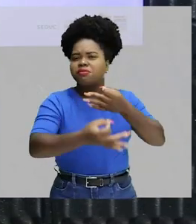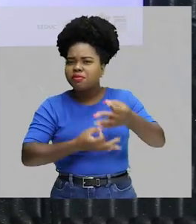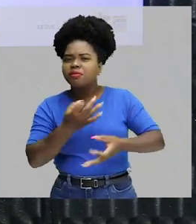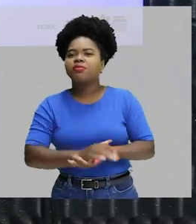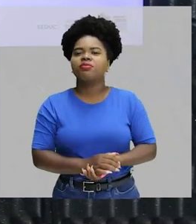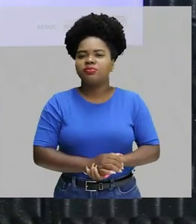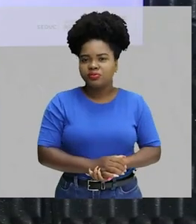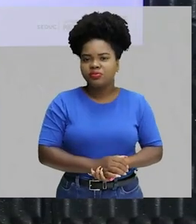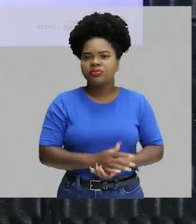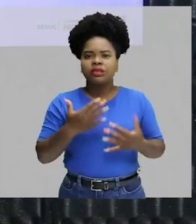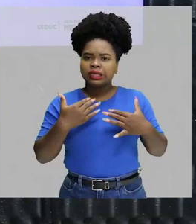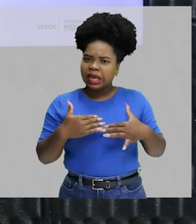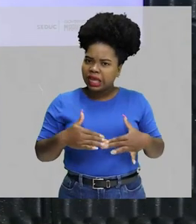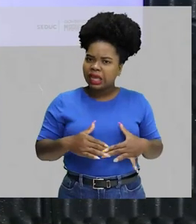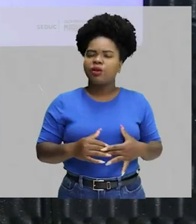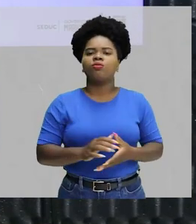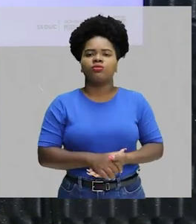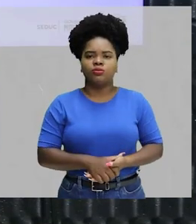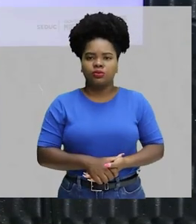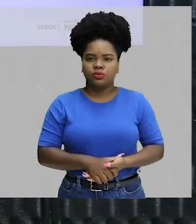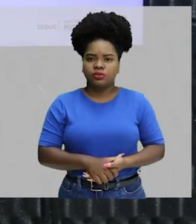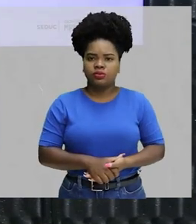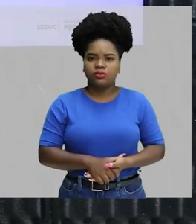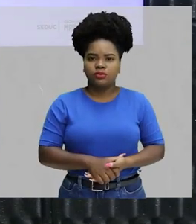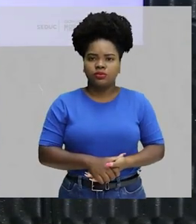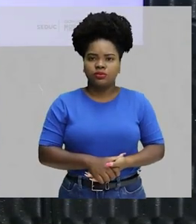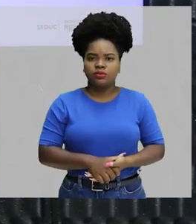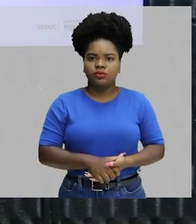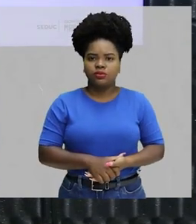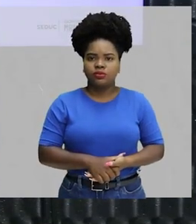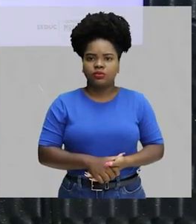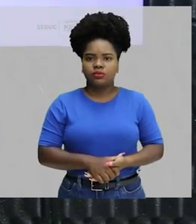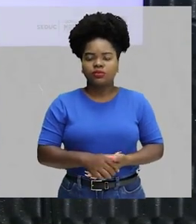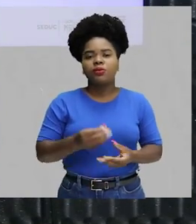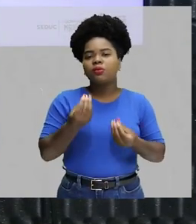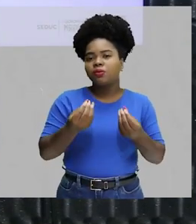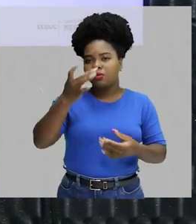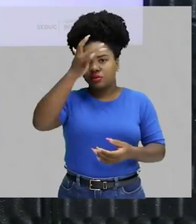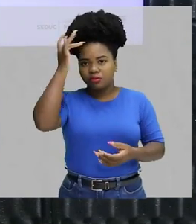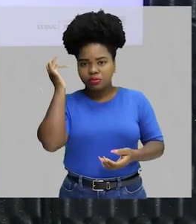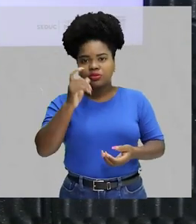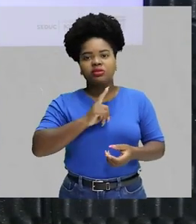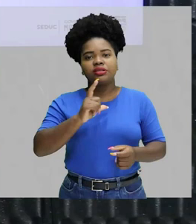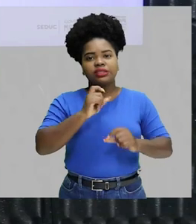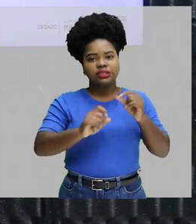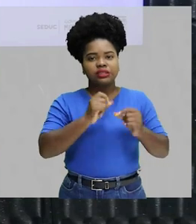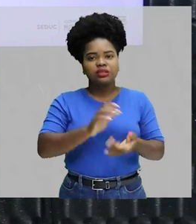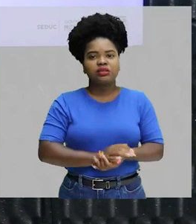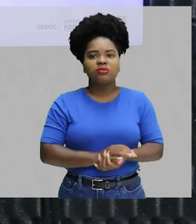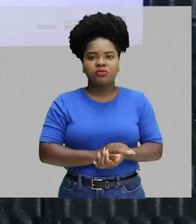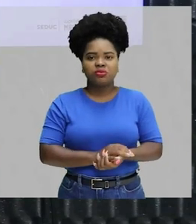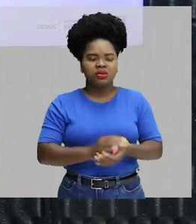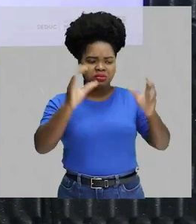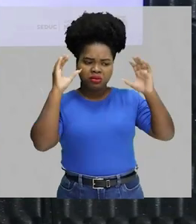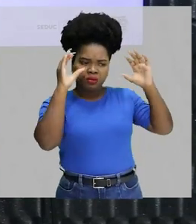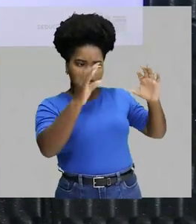maravilhosa que eu fico até comovida para não dizer outra coisa estou sendo irônica como as pessoas têm mania de desrespeitar a